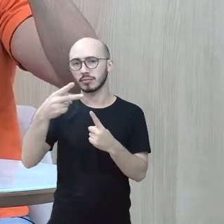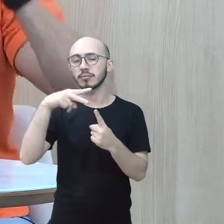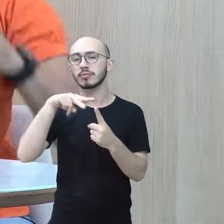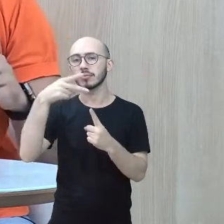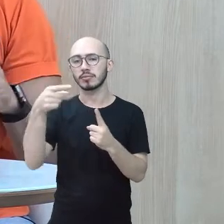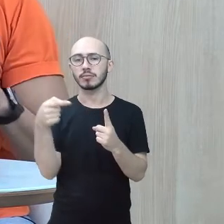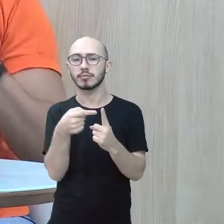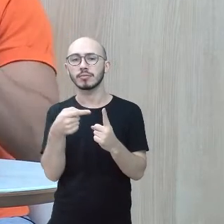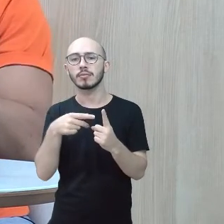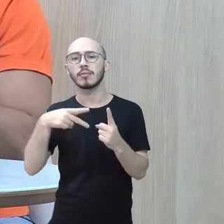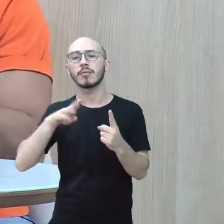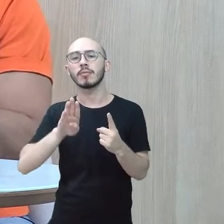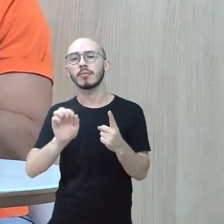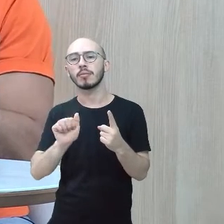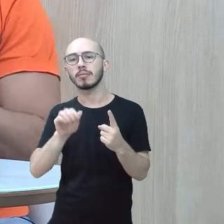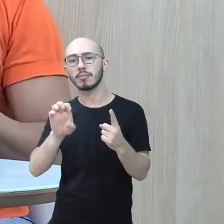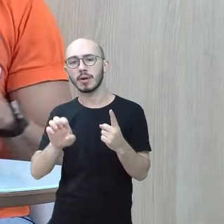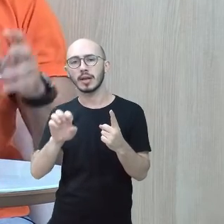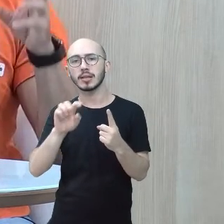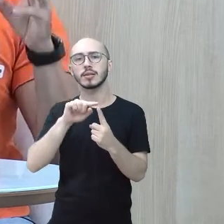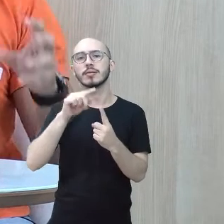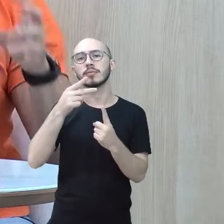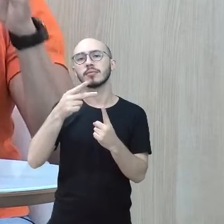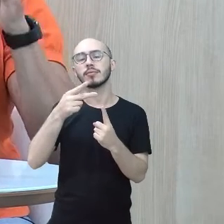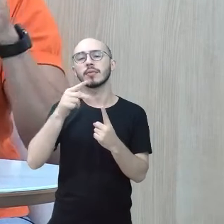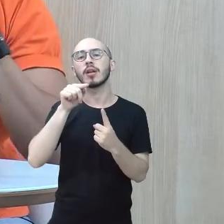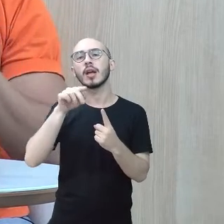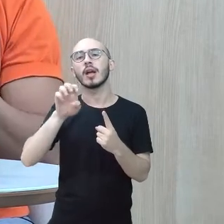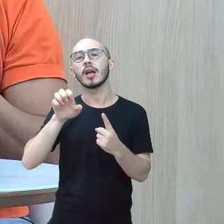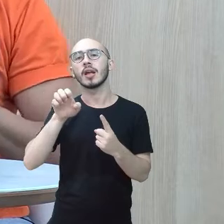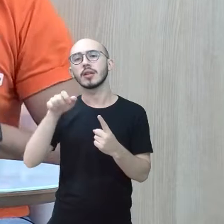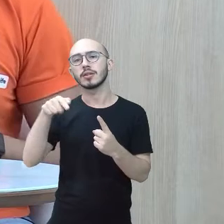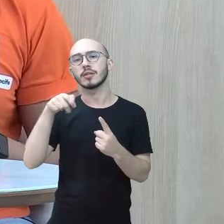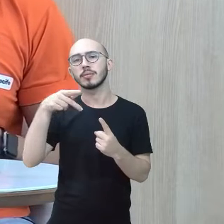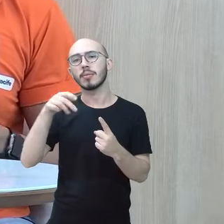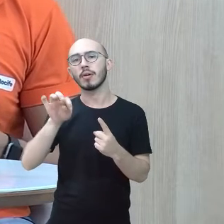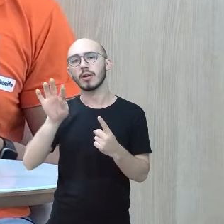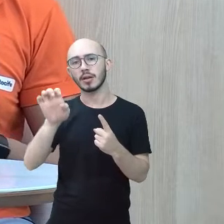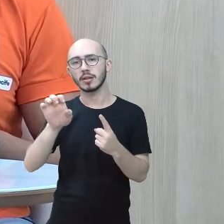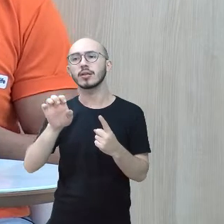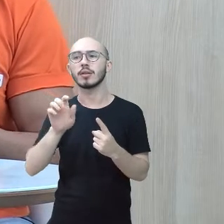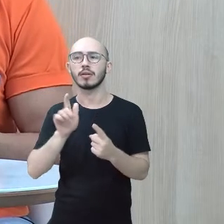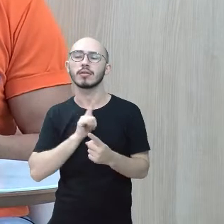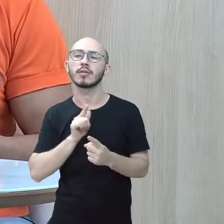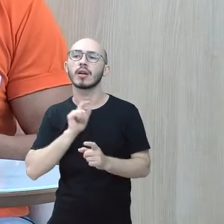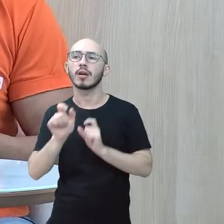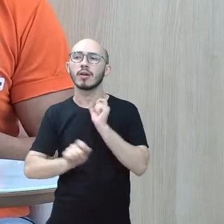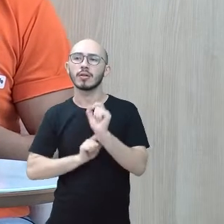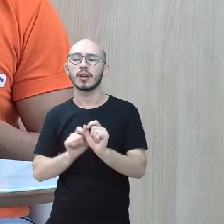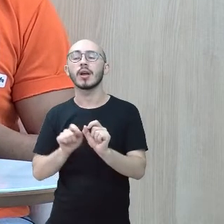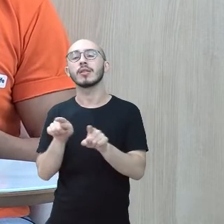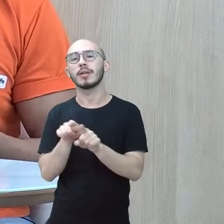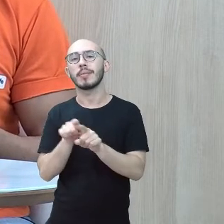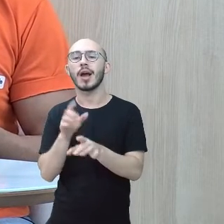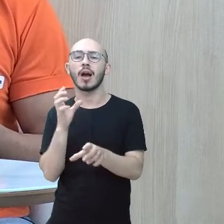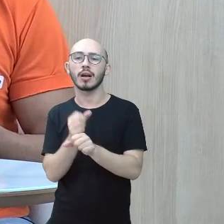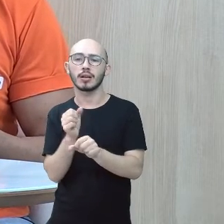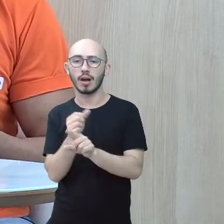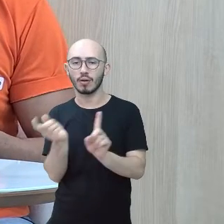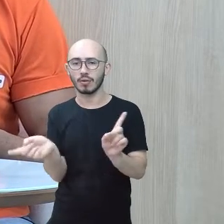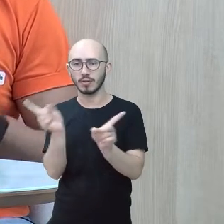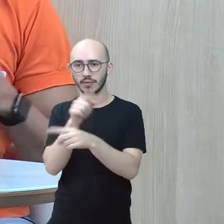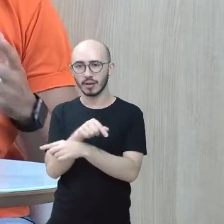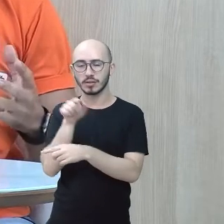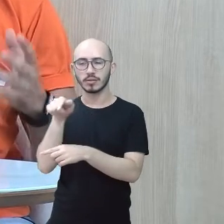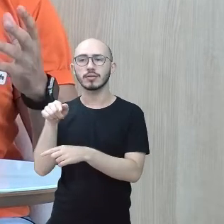expoente e temos a potência. Então, cada elemento desse, quando a gente vai para a operação inversa, que é a